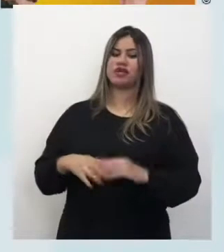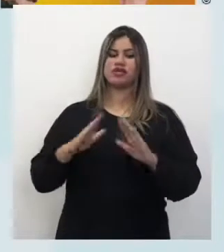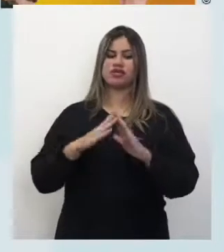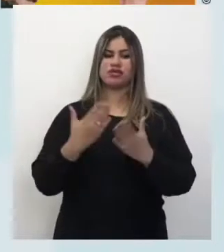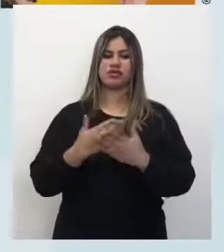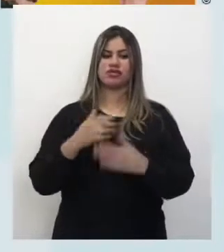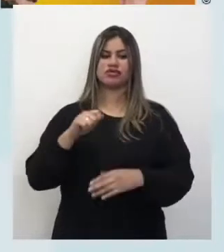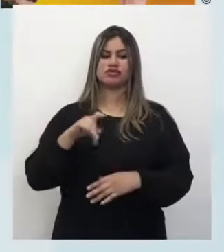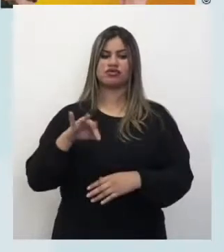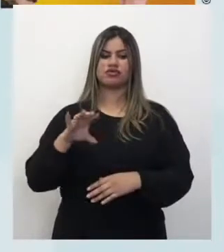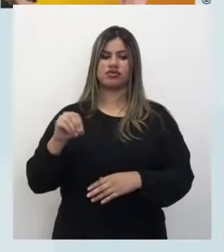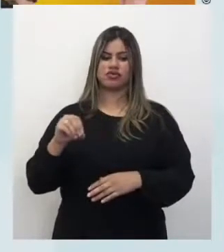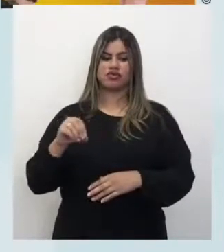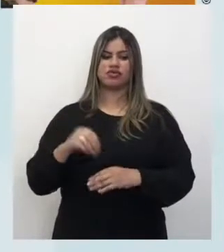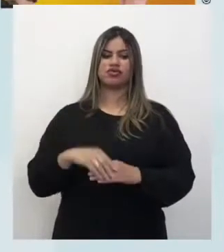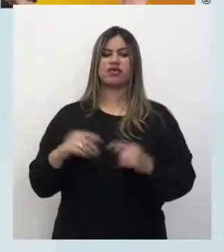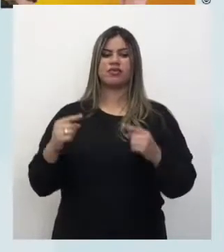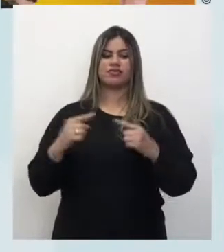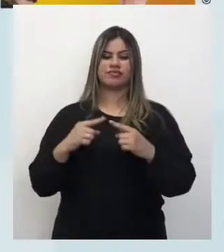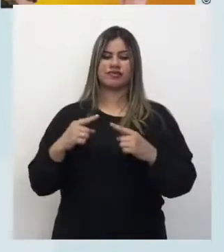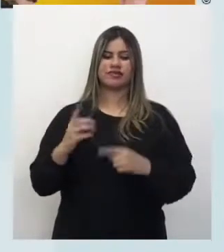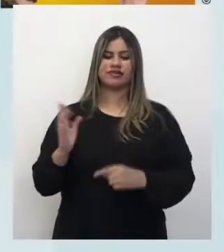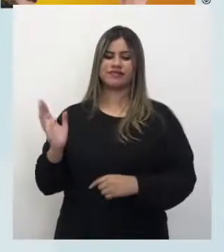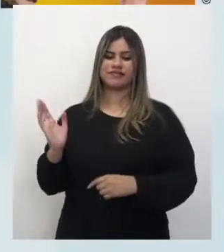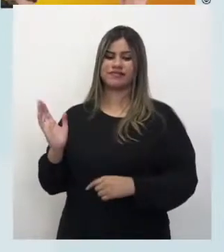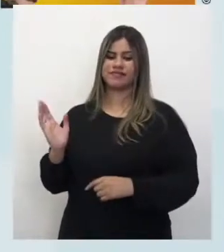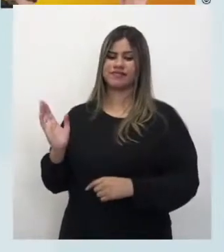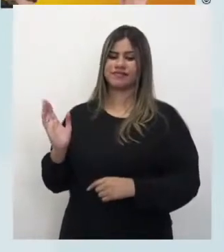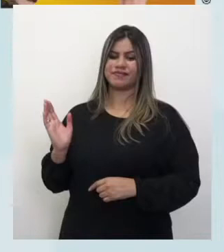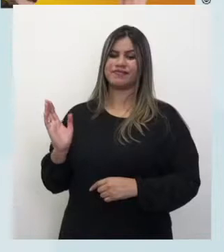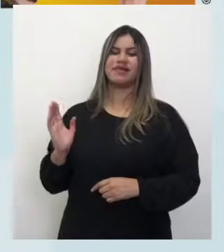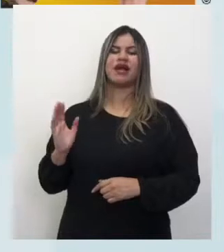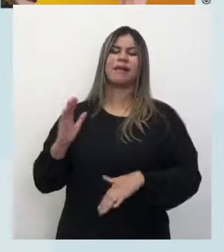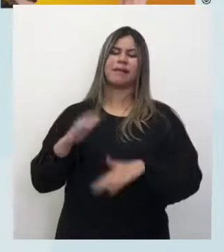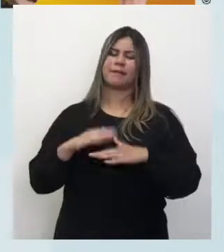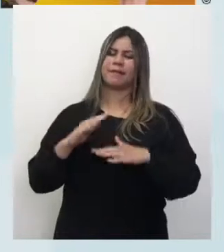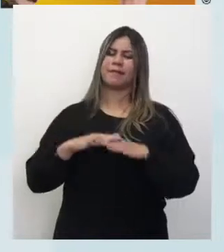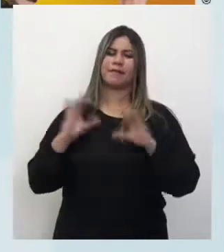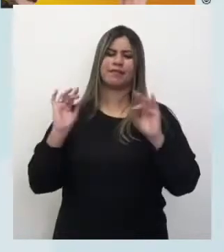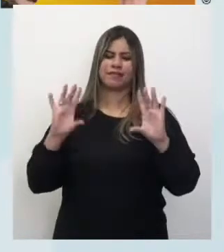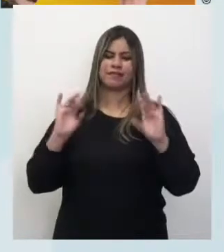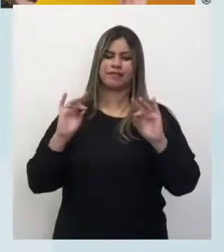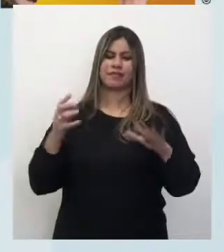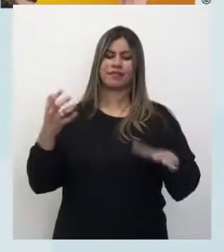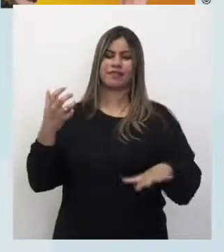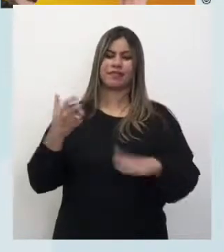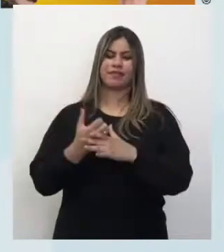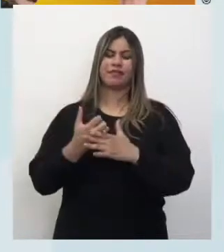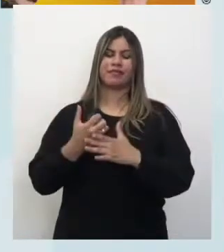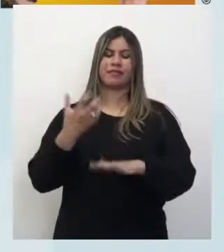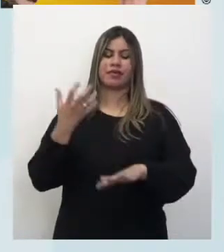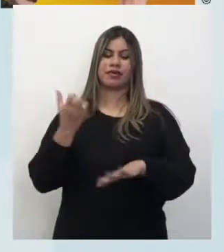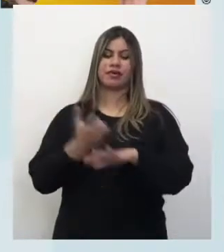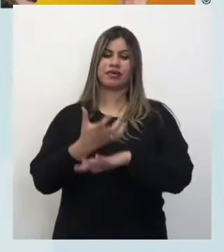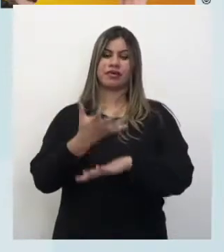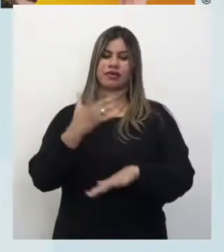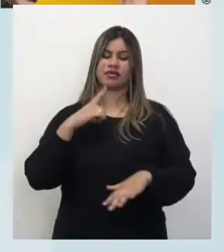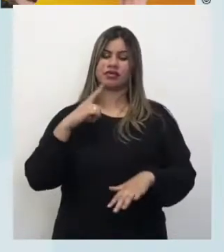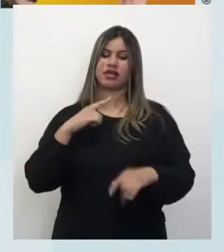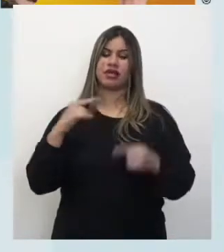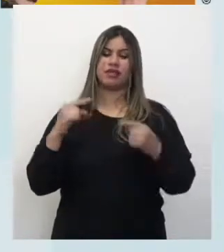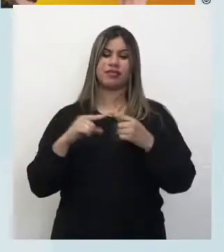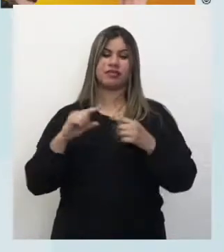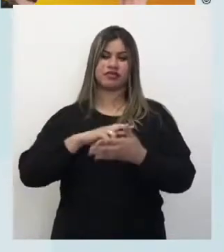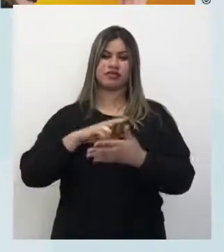de Menezes, de Presidente Prudente, fez. É um trabalho muito interessante, interdisciplinar, né, que trabalha diversas